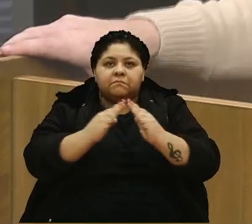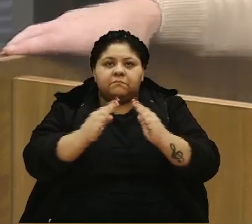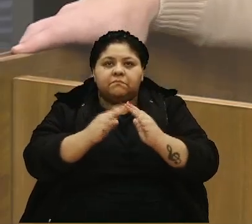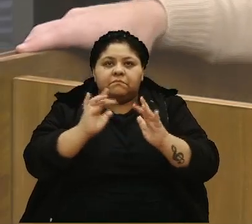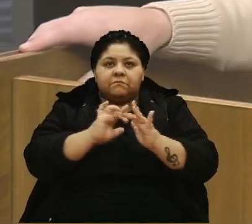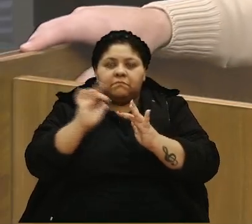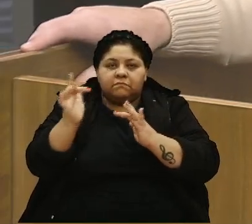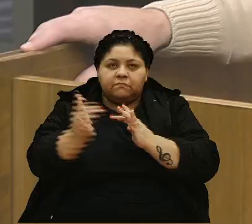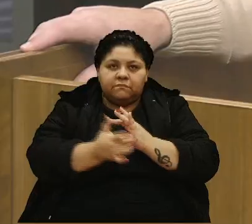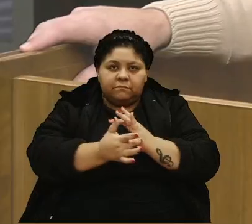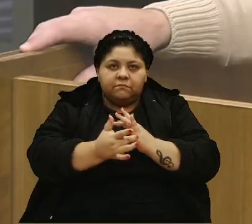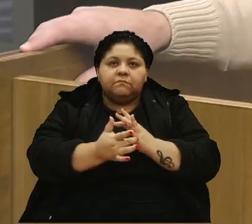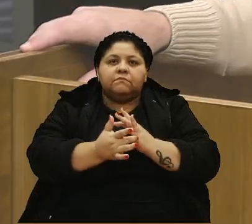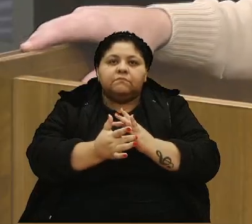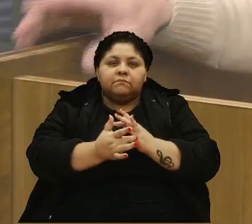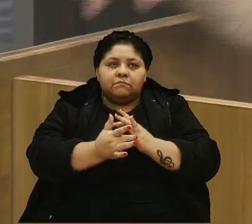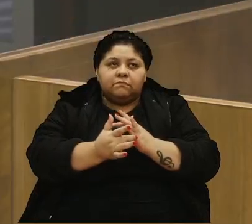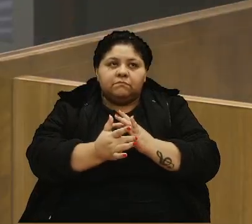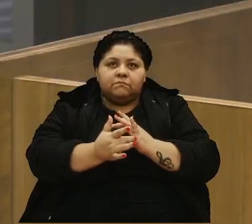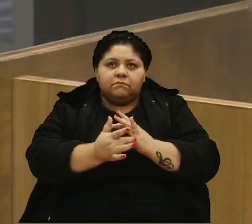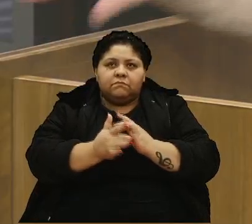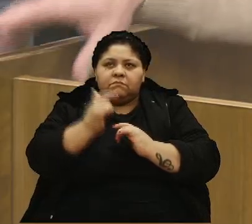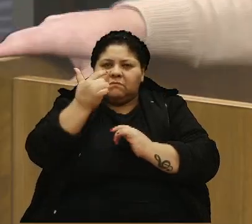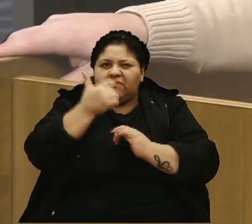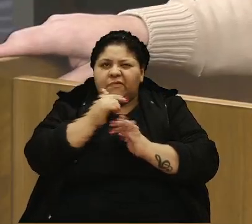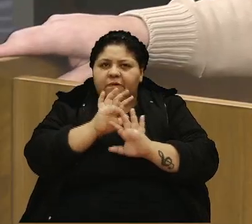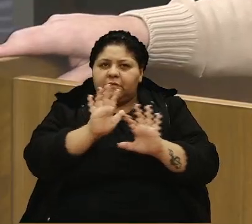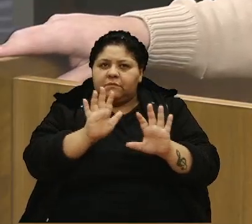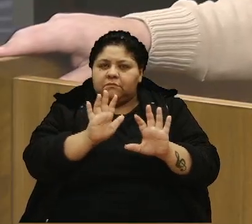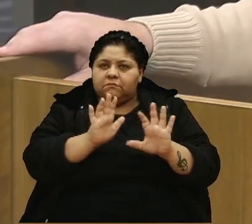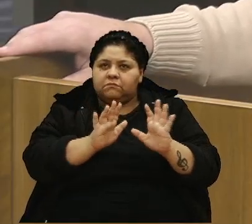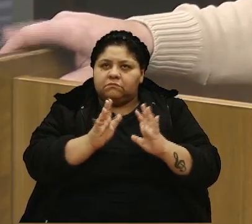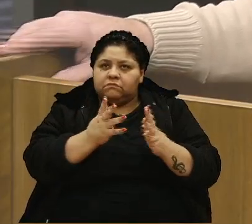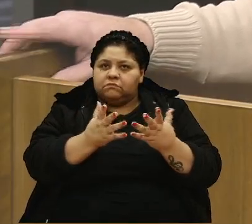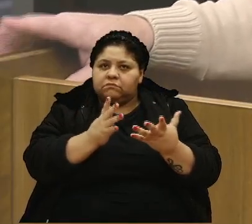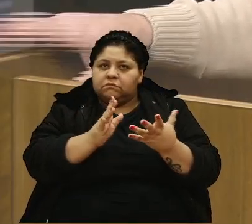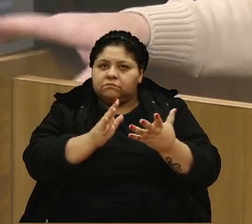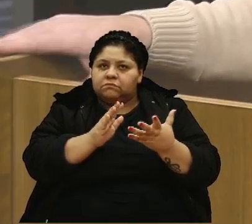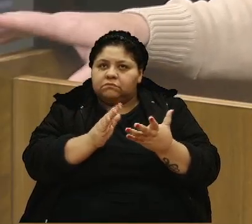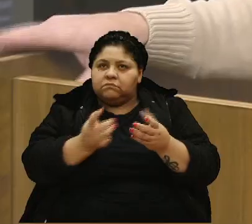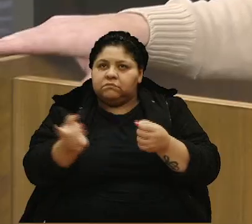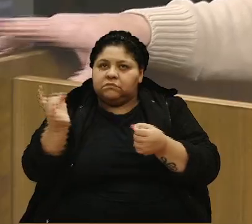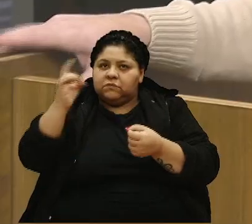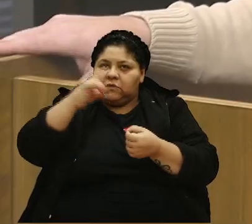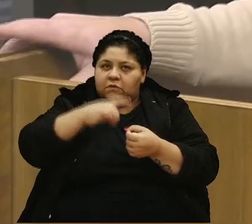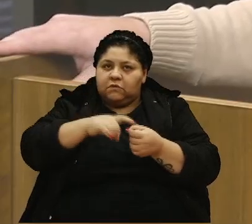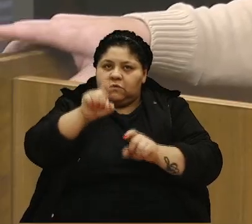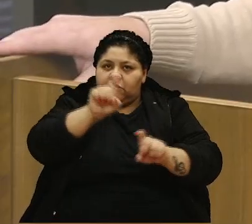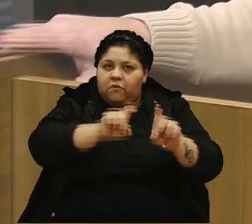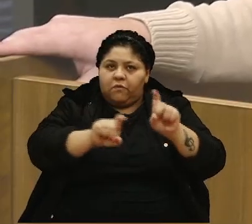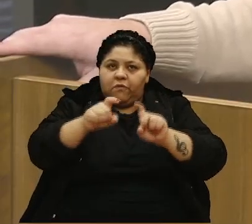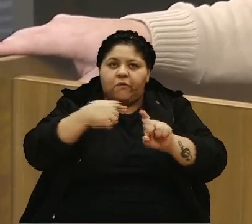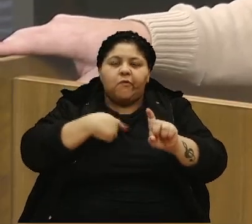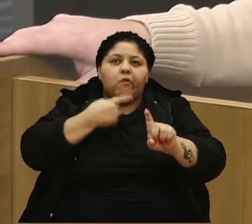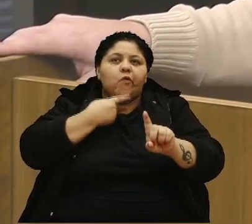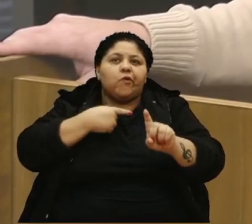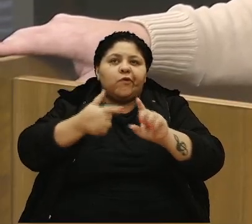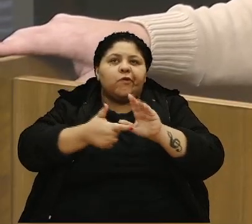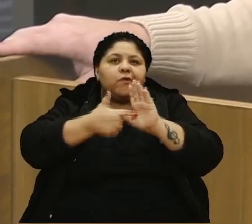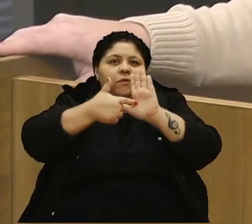redes sociais. Acho que está reiniciando o computador ali, gostaria de